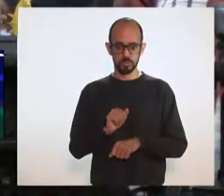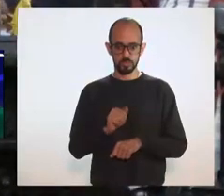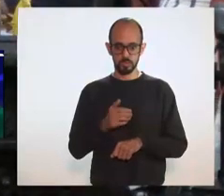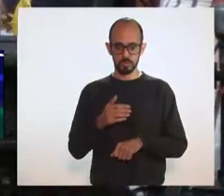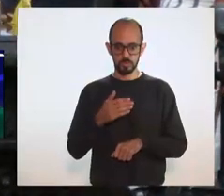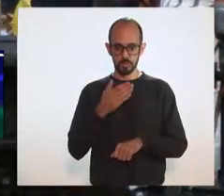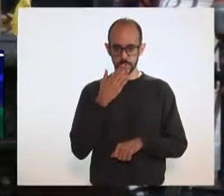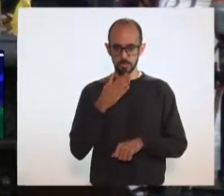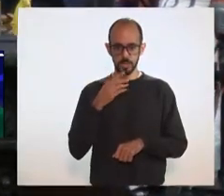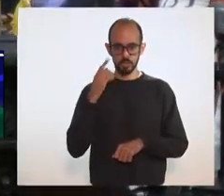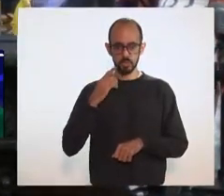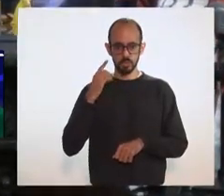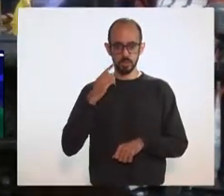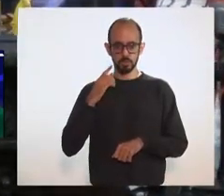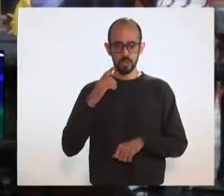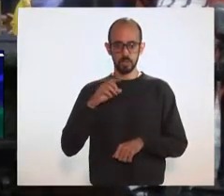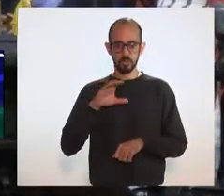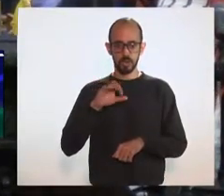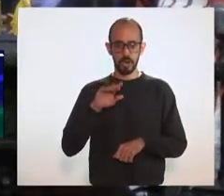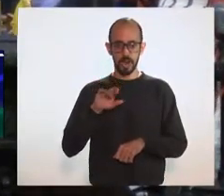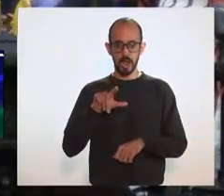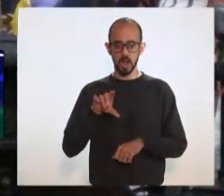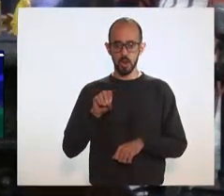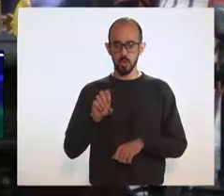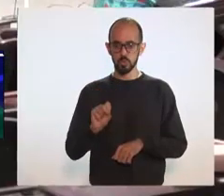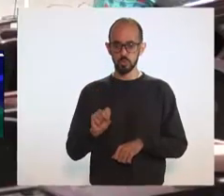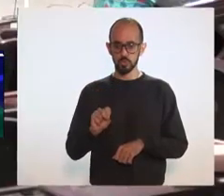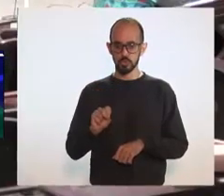designa o deputado Carlos Augusto.